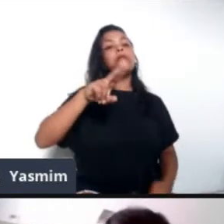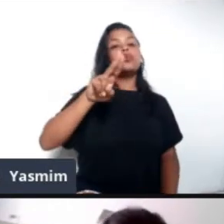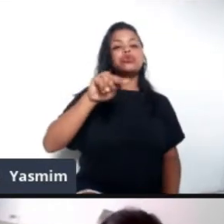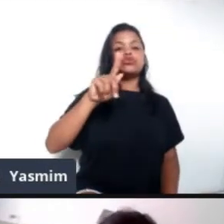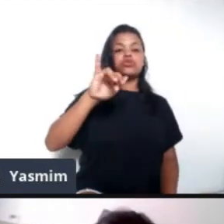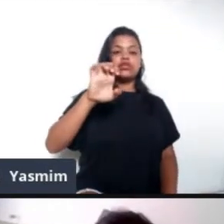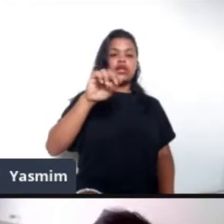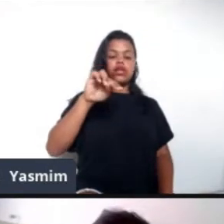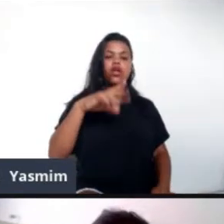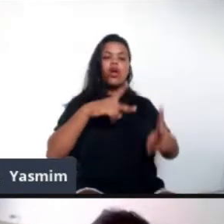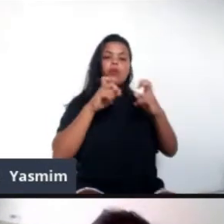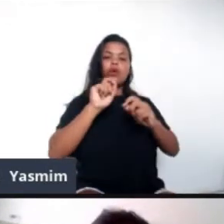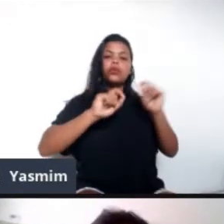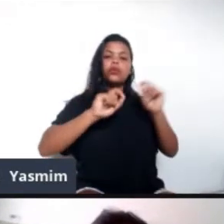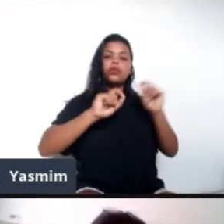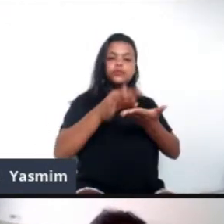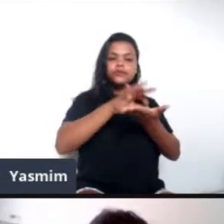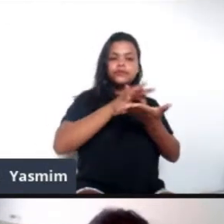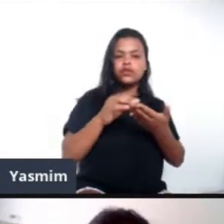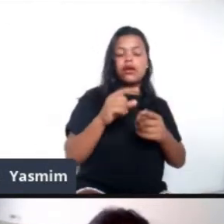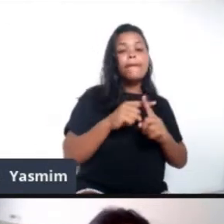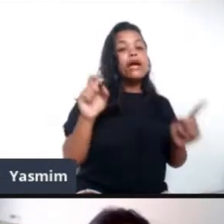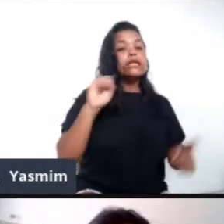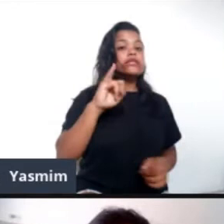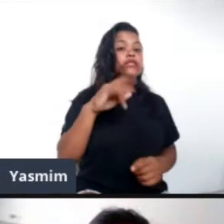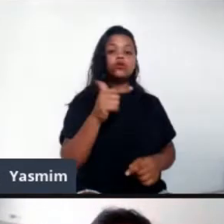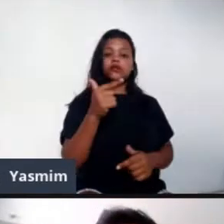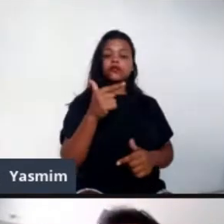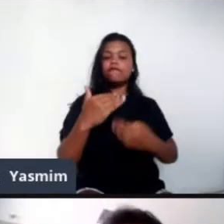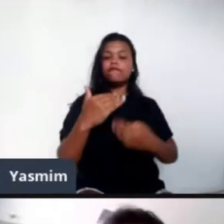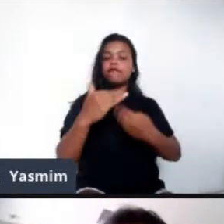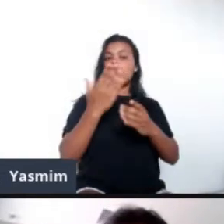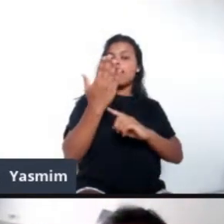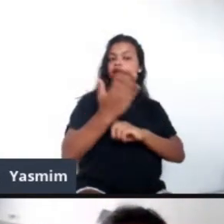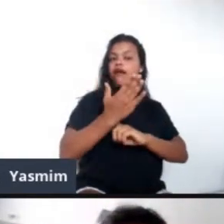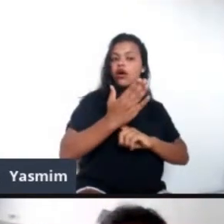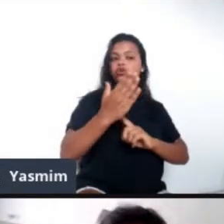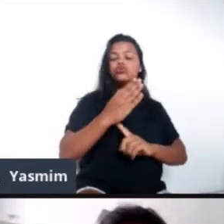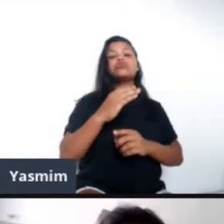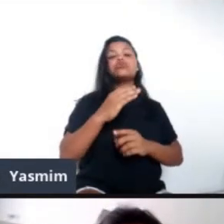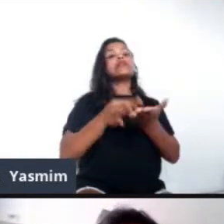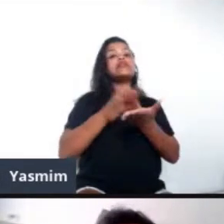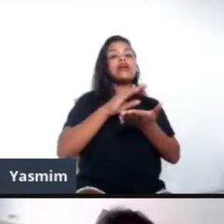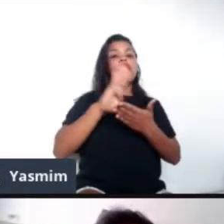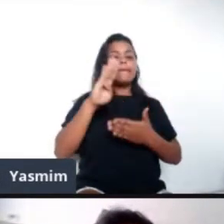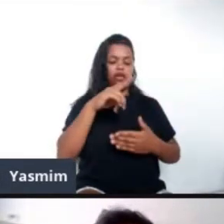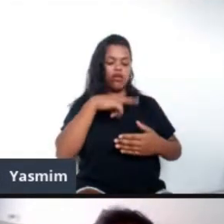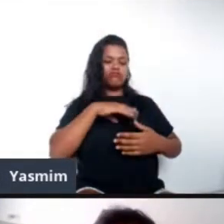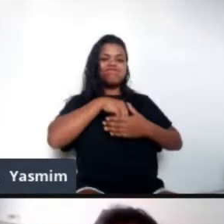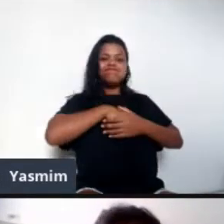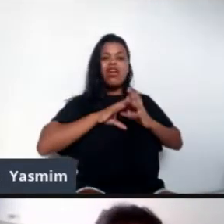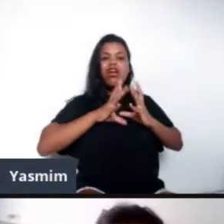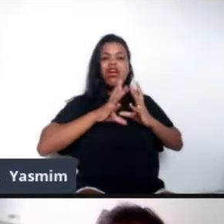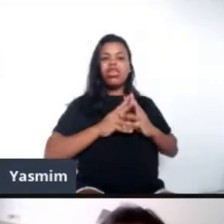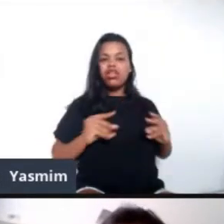moléculas. Só que se não tiver o auxílio da célula T, essa IgM depois ela vai desaparecer muito fácil. E